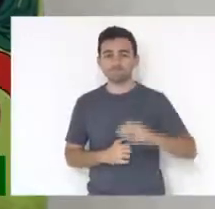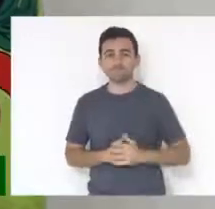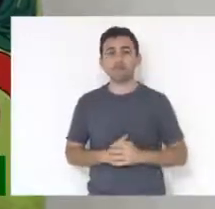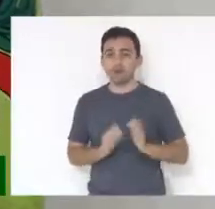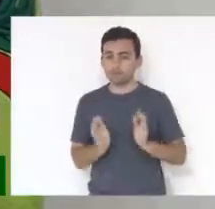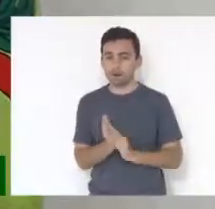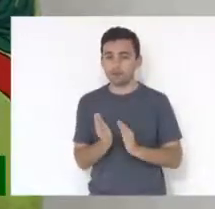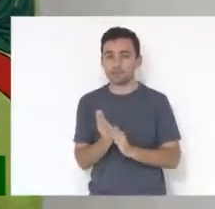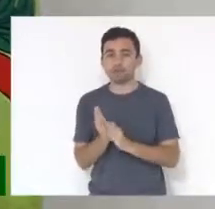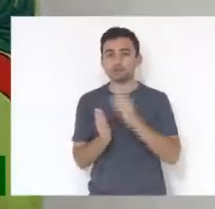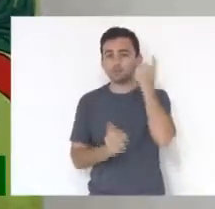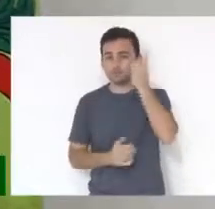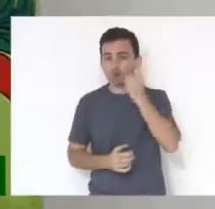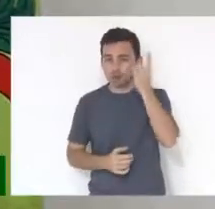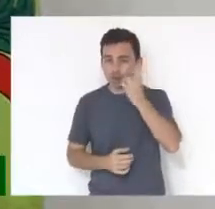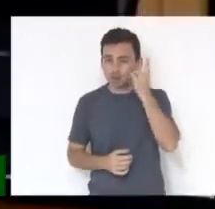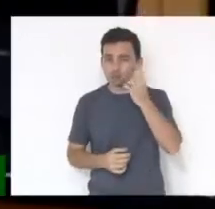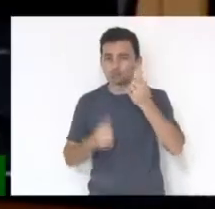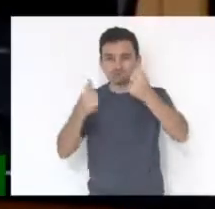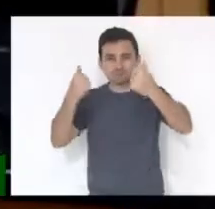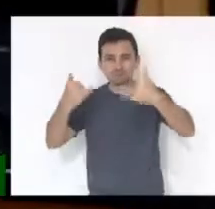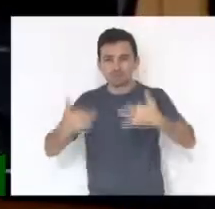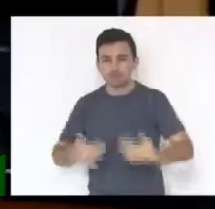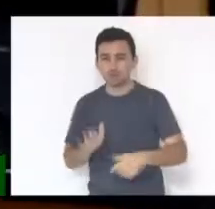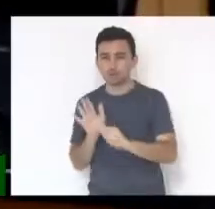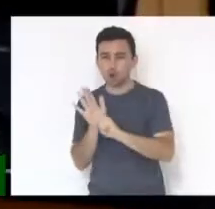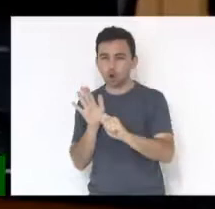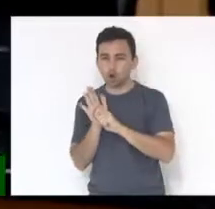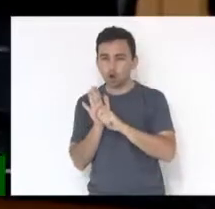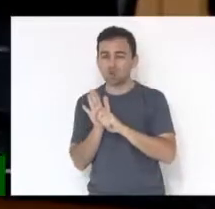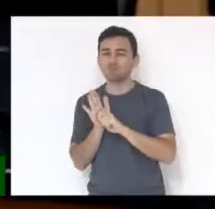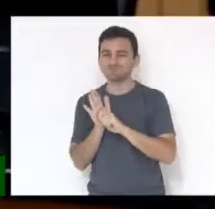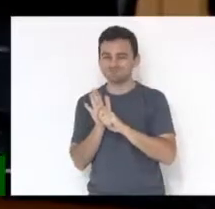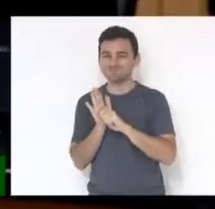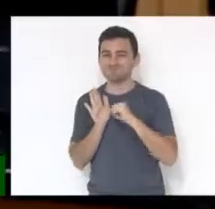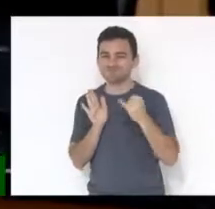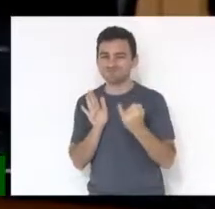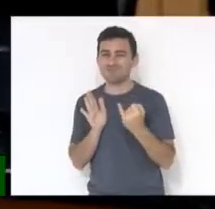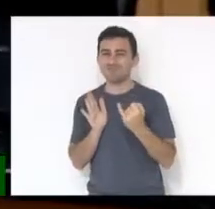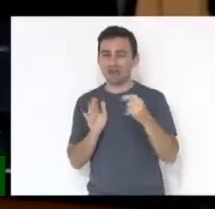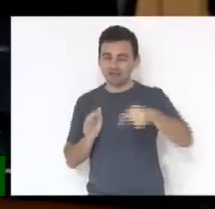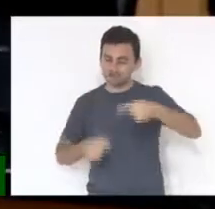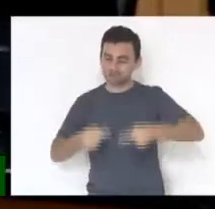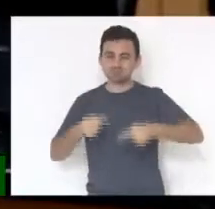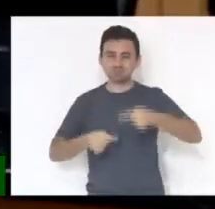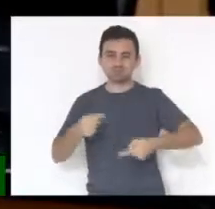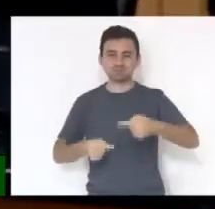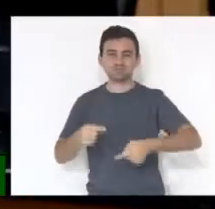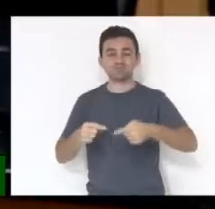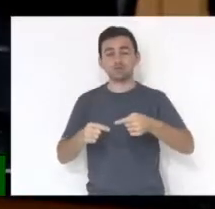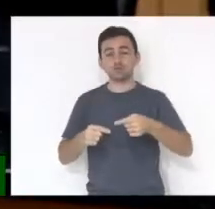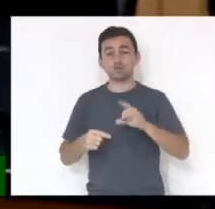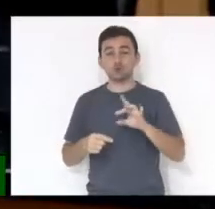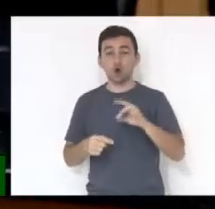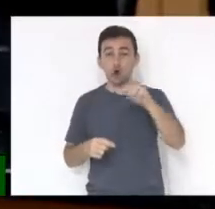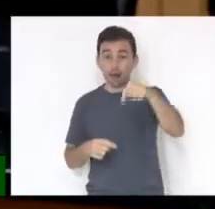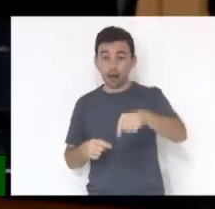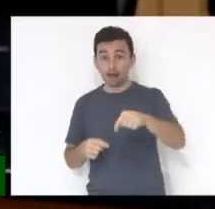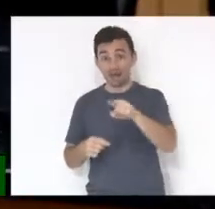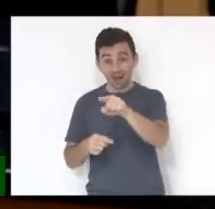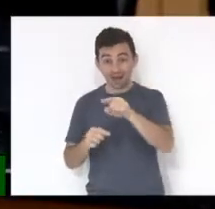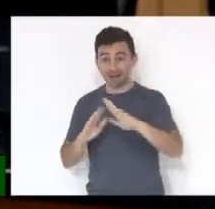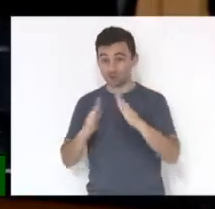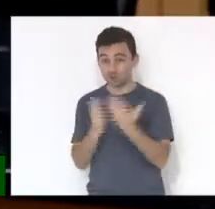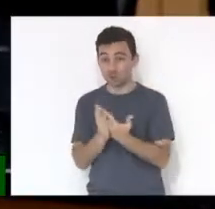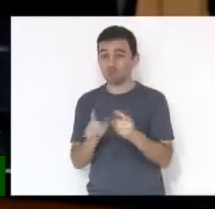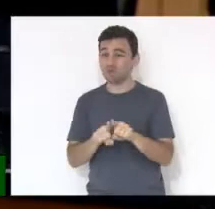Parabéns, deputada. O tema da drogadição é muito importante ser debatido no parlamento, não só a drogadição existente nas escolas, mas